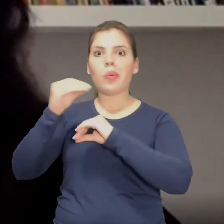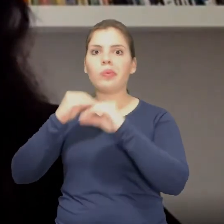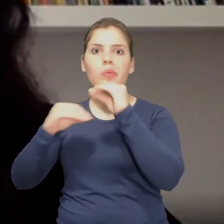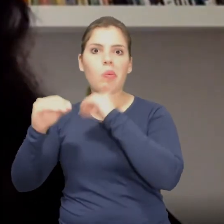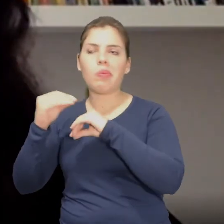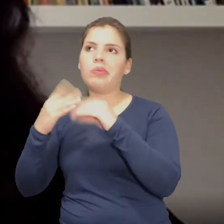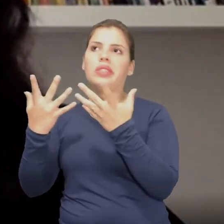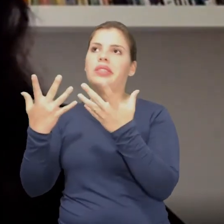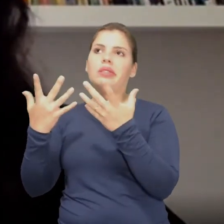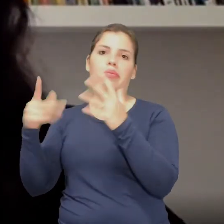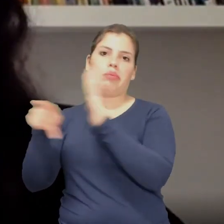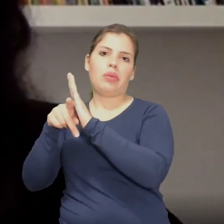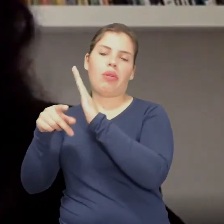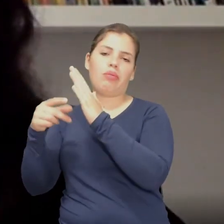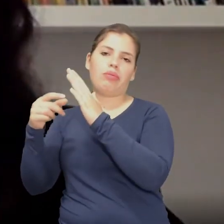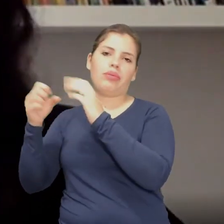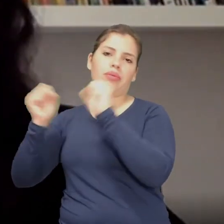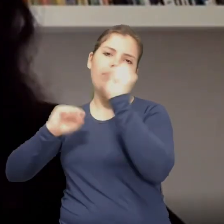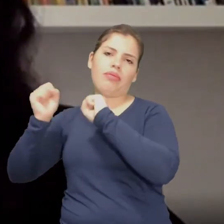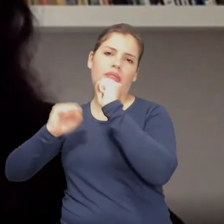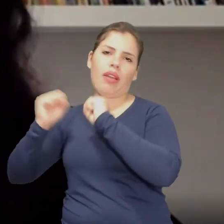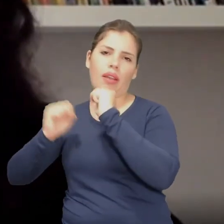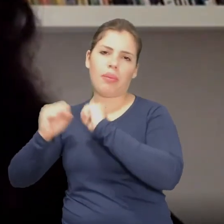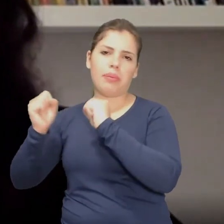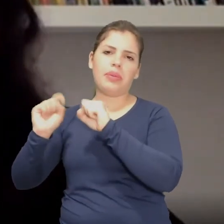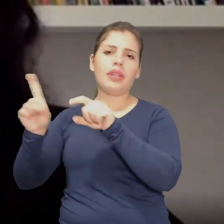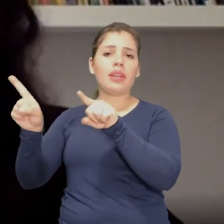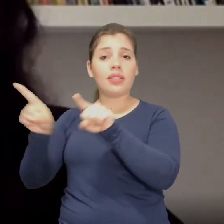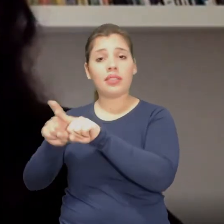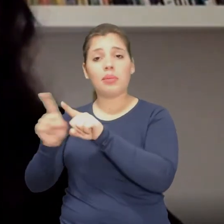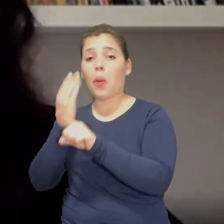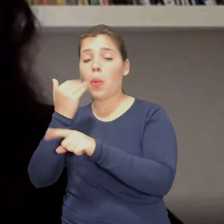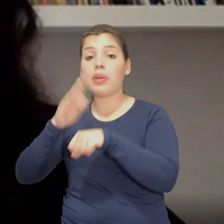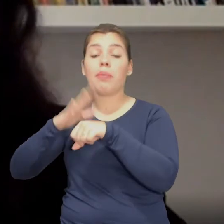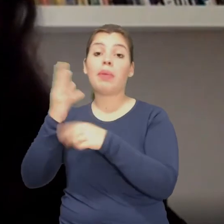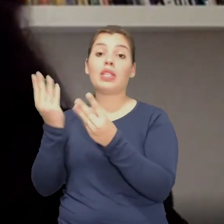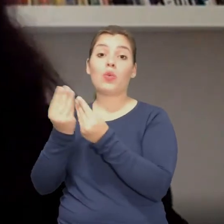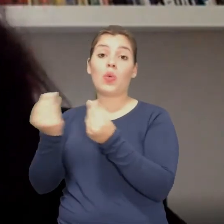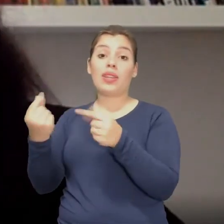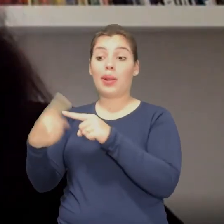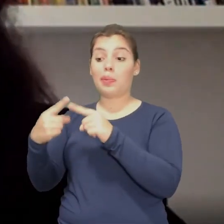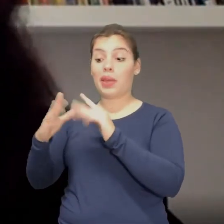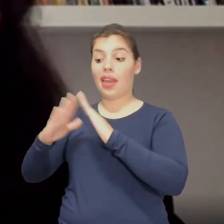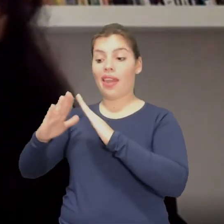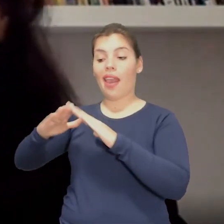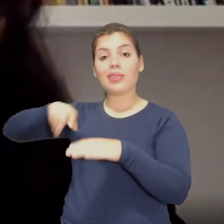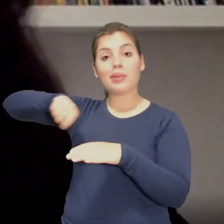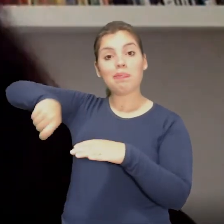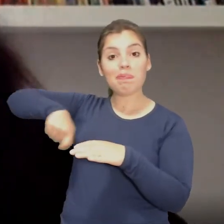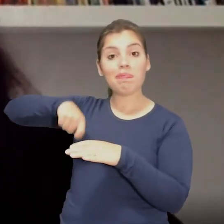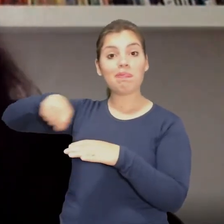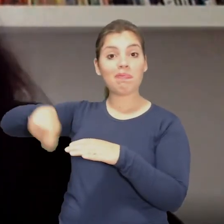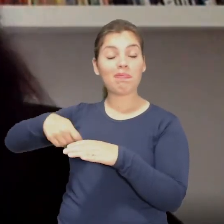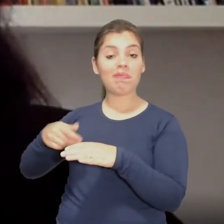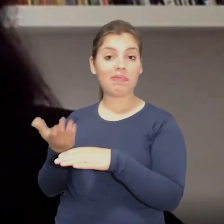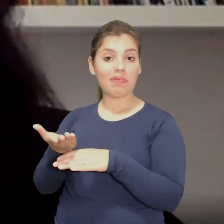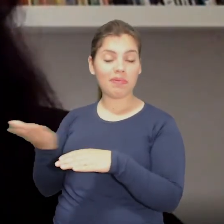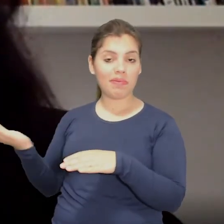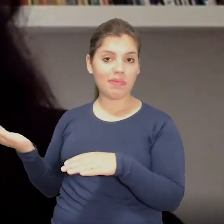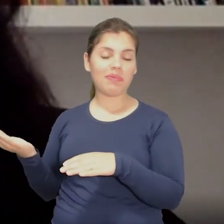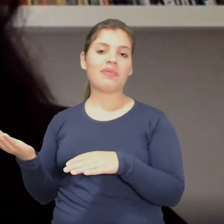está comendo menos comida processada e comendo comida com mais qualidade produzida em